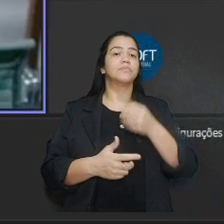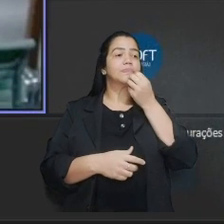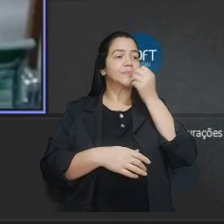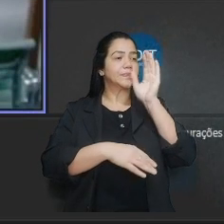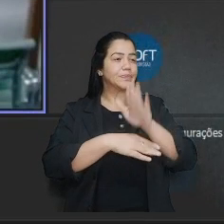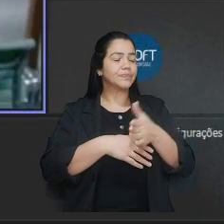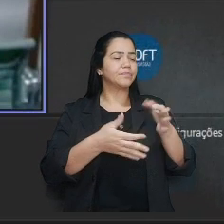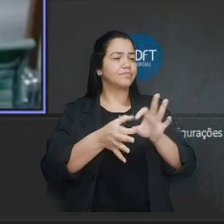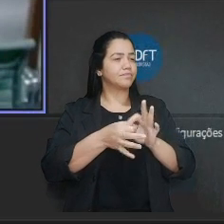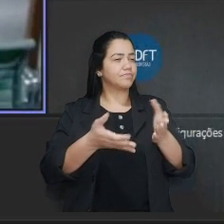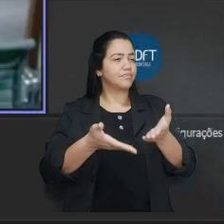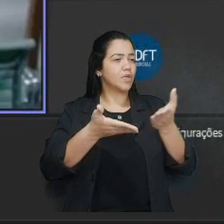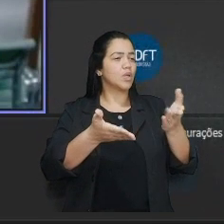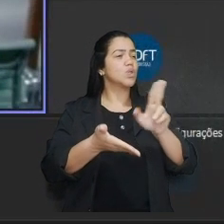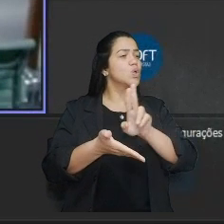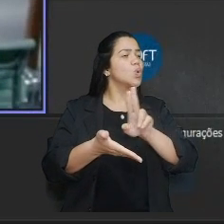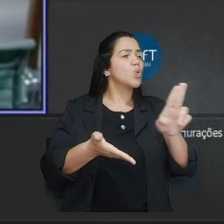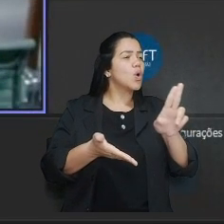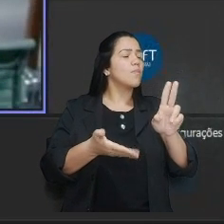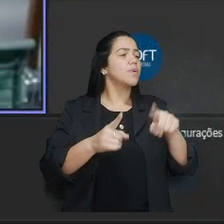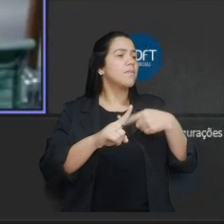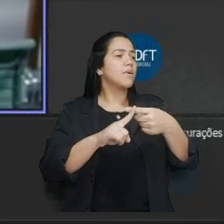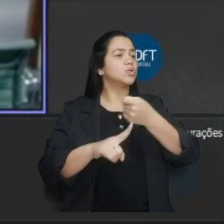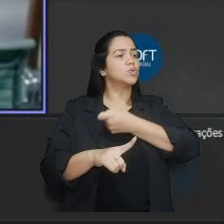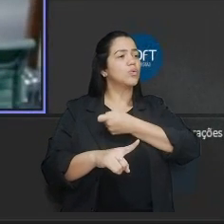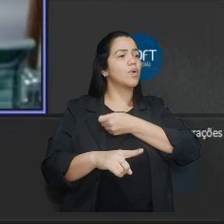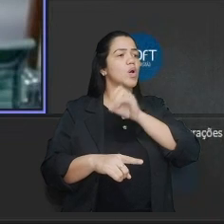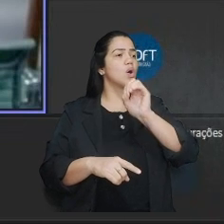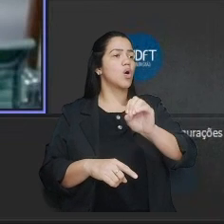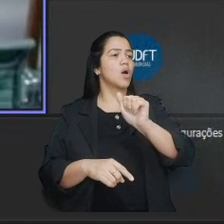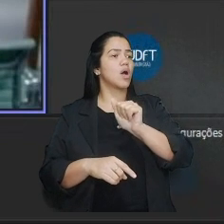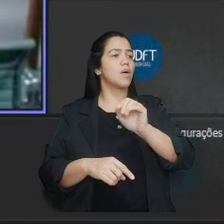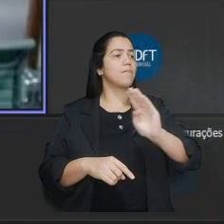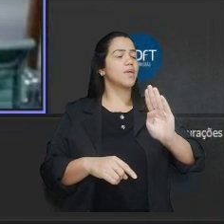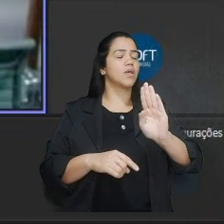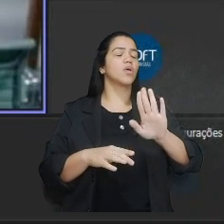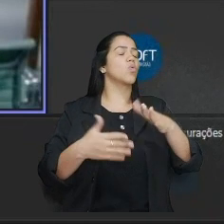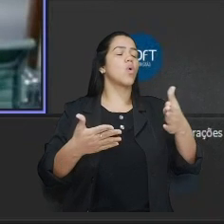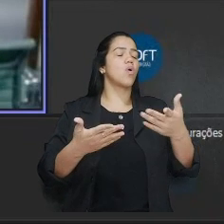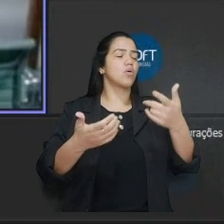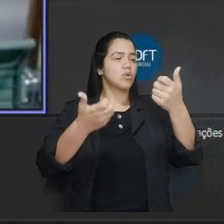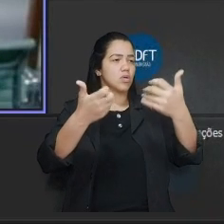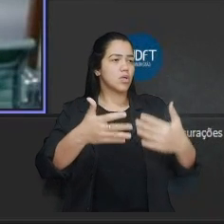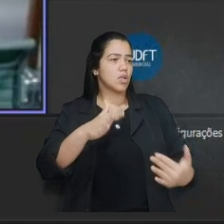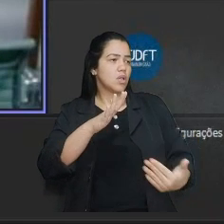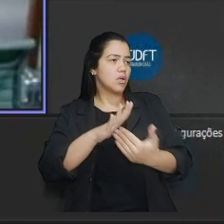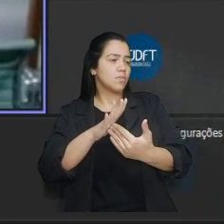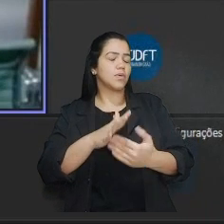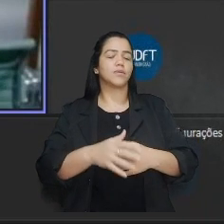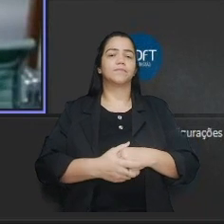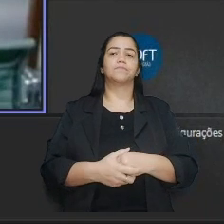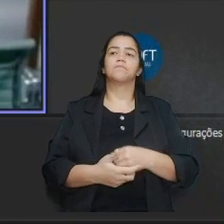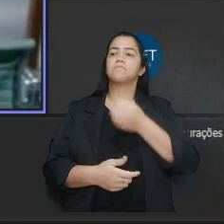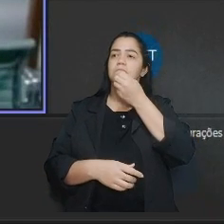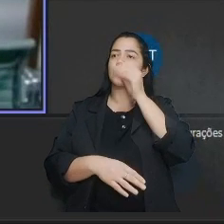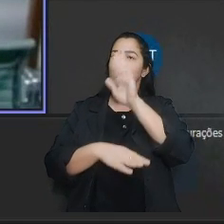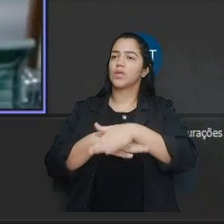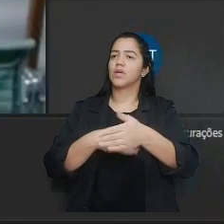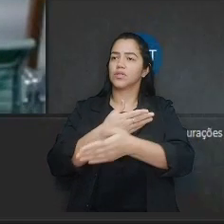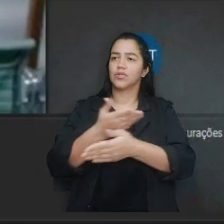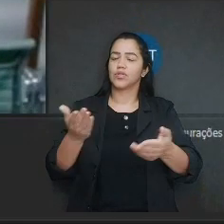Doutora Thaís, boa tarde. Por gentileza, declina o nome completo, a OAB e tem a palavra pelo prazo